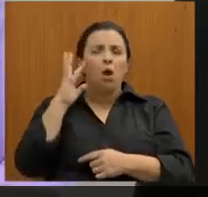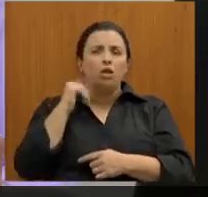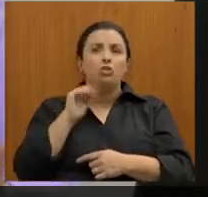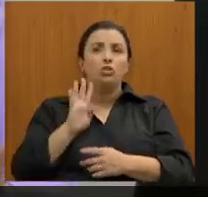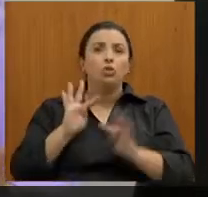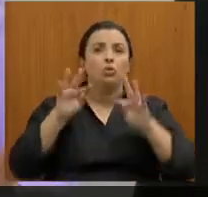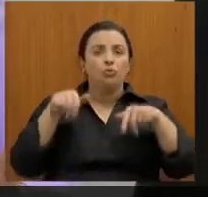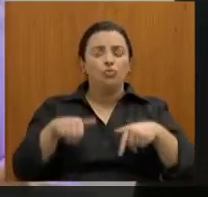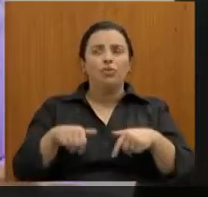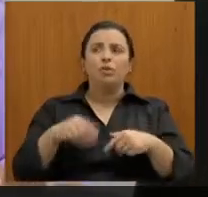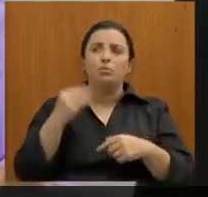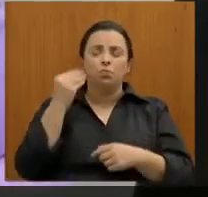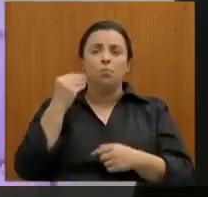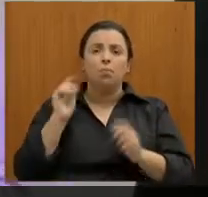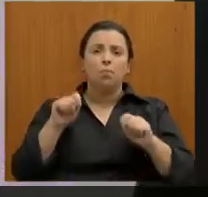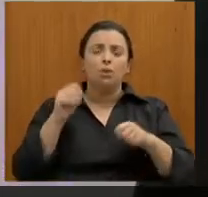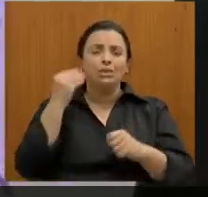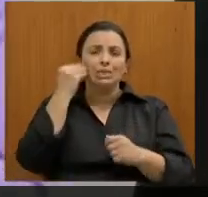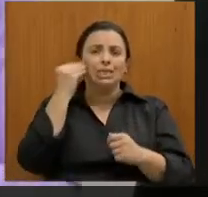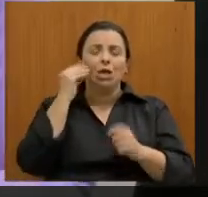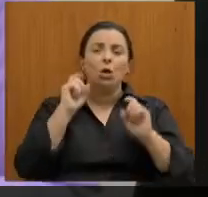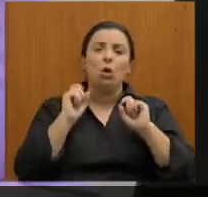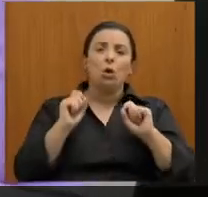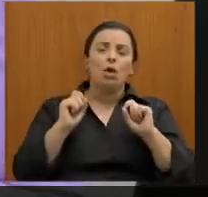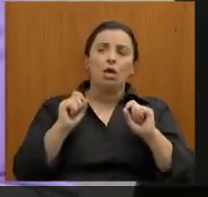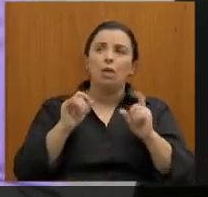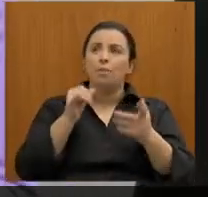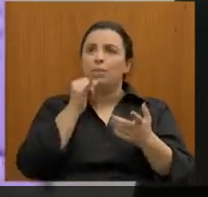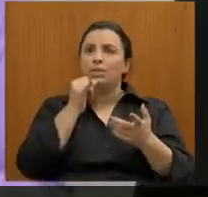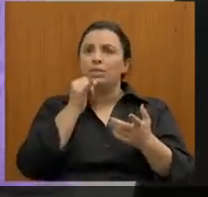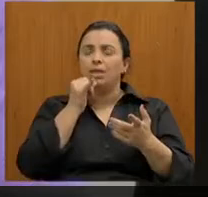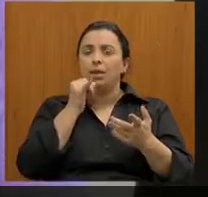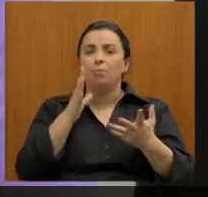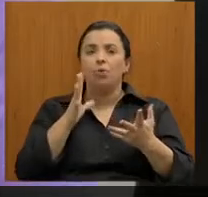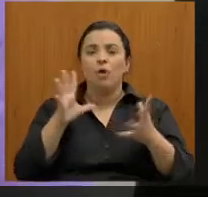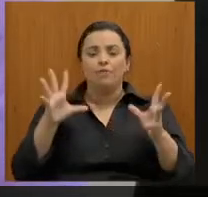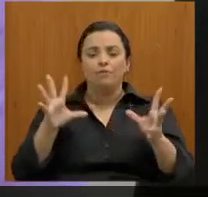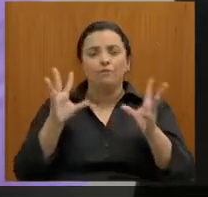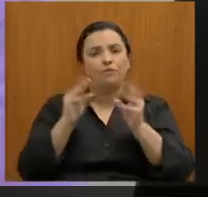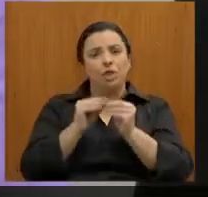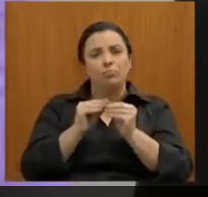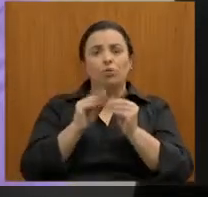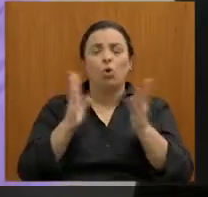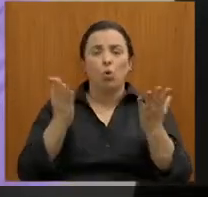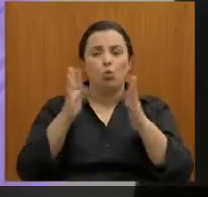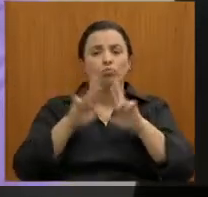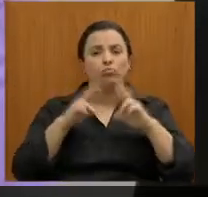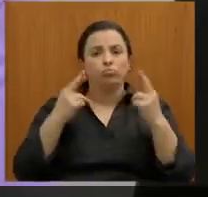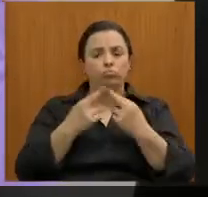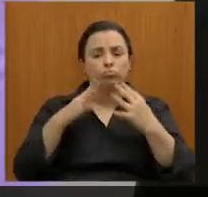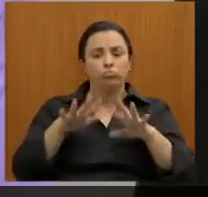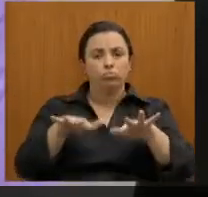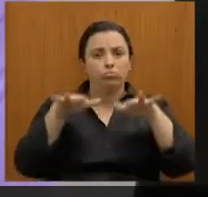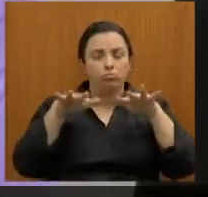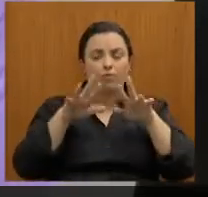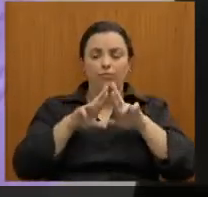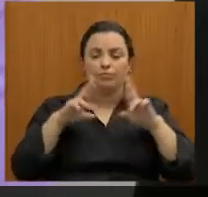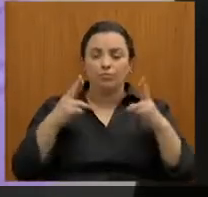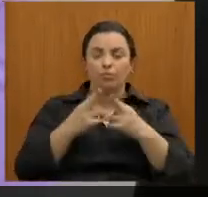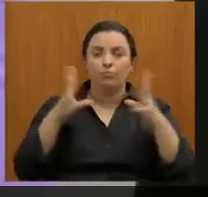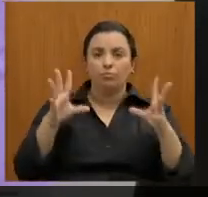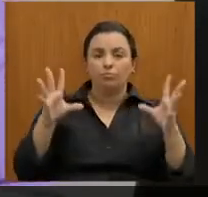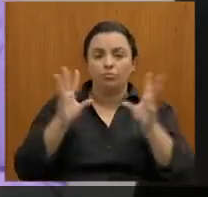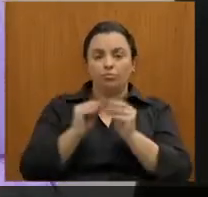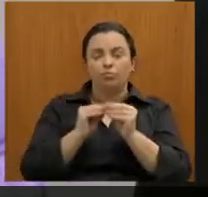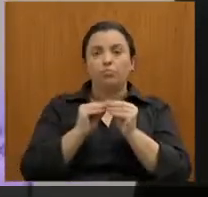é trabalhar não né na no fechamento já trazendo inclusive o que foi apresentado